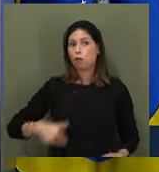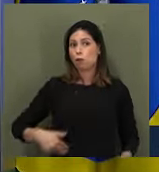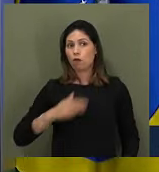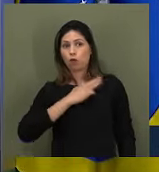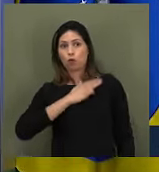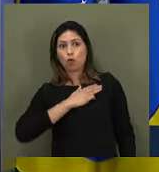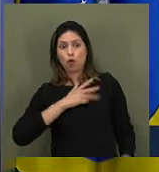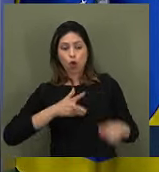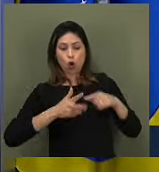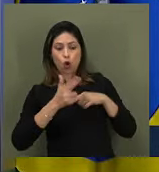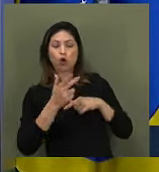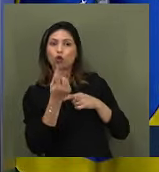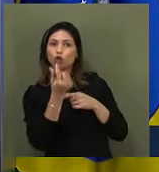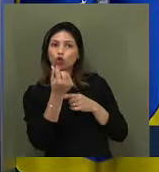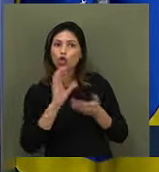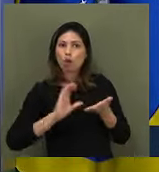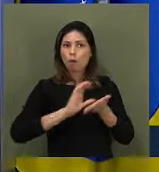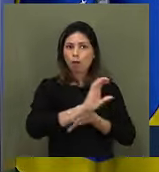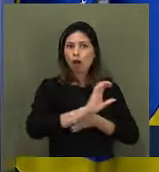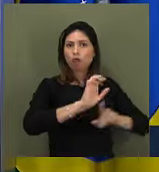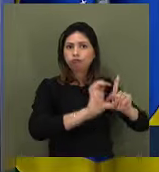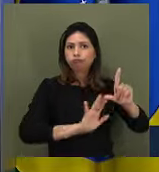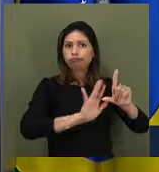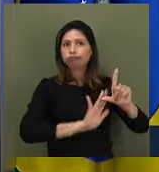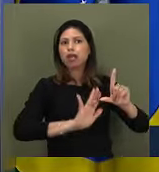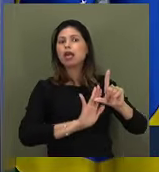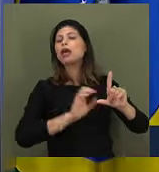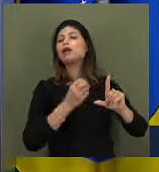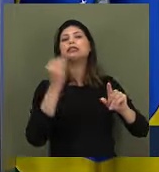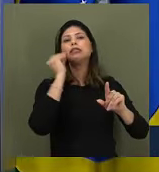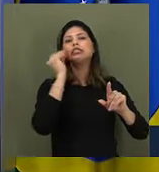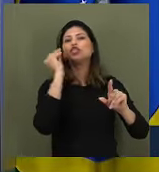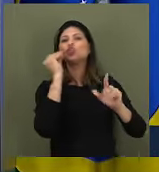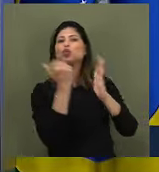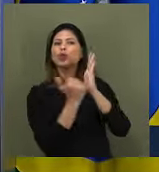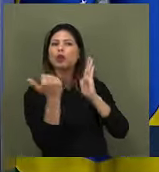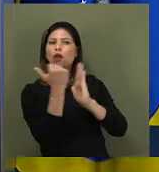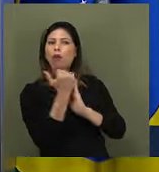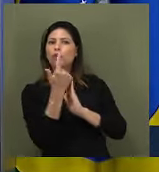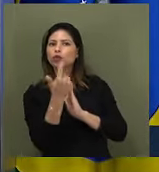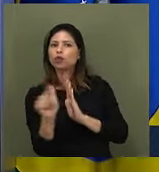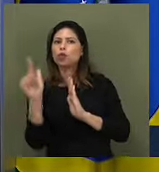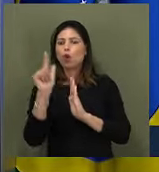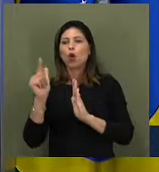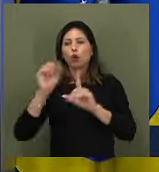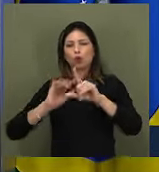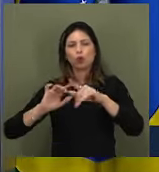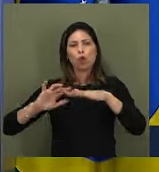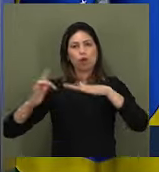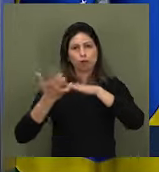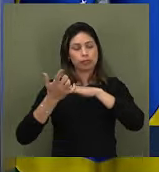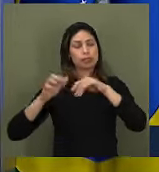importante plataforma independente enquanto aumenta os valores destin aos veículos subservientes de poder